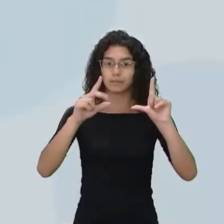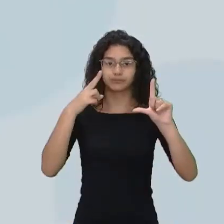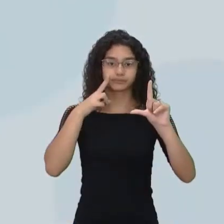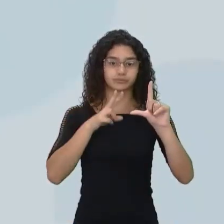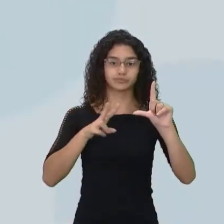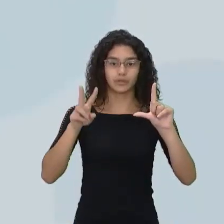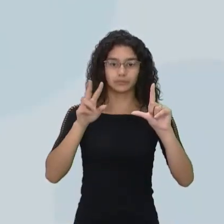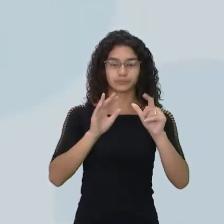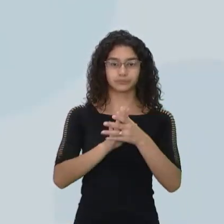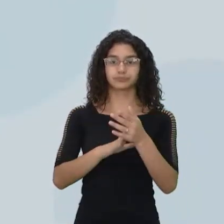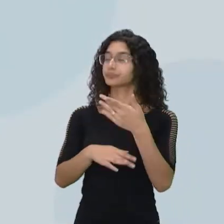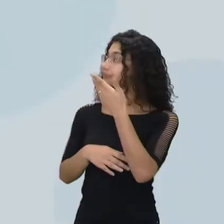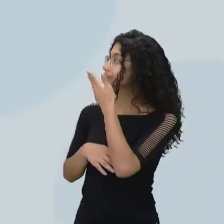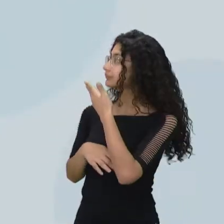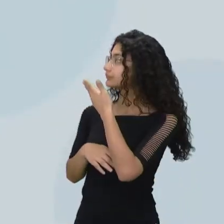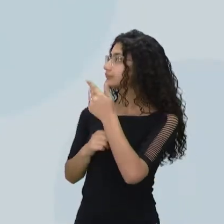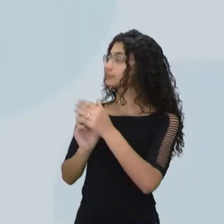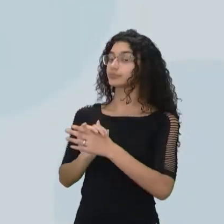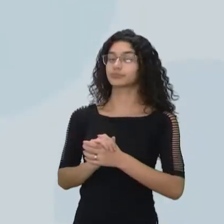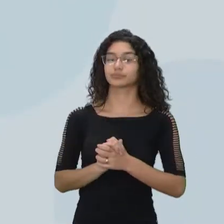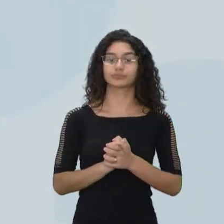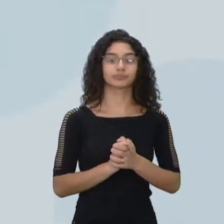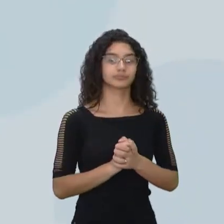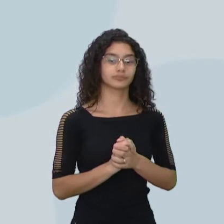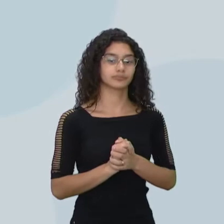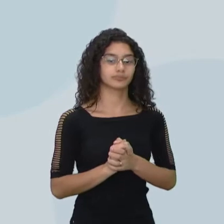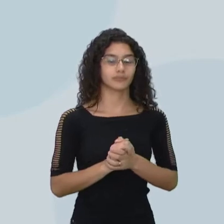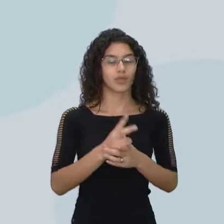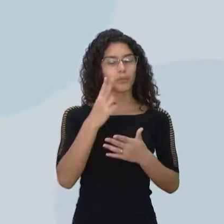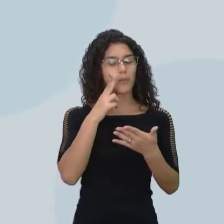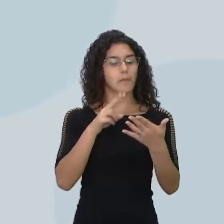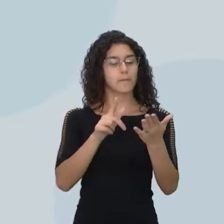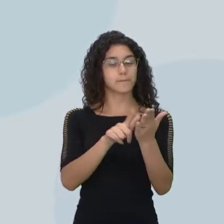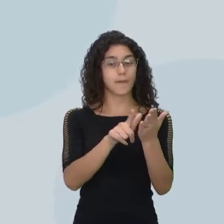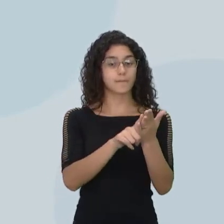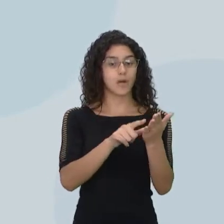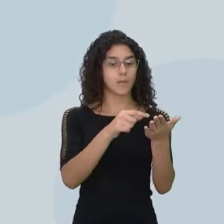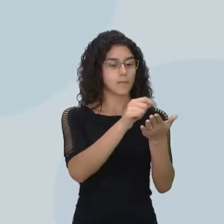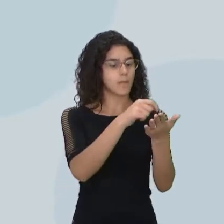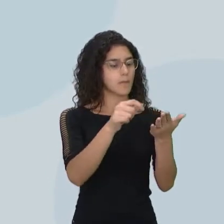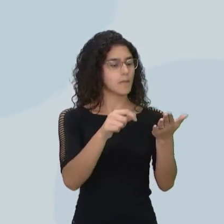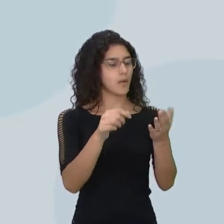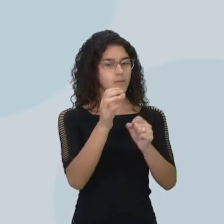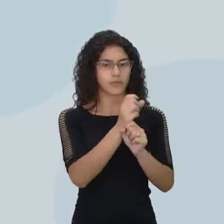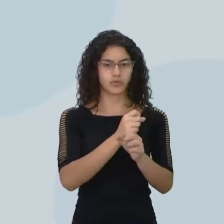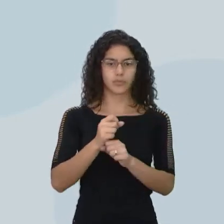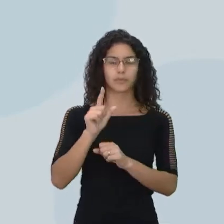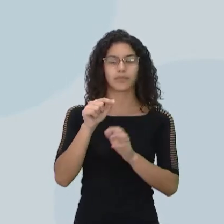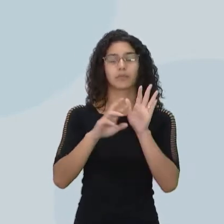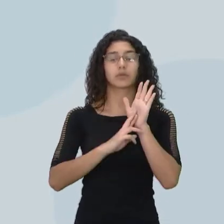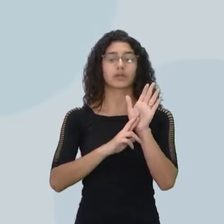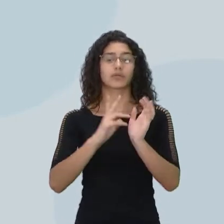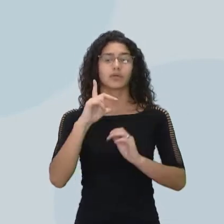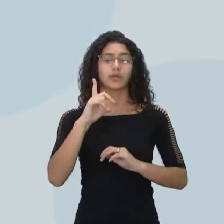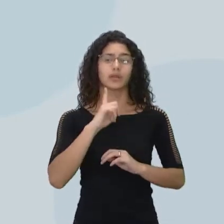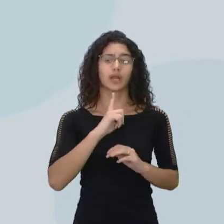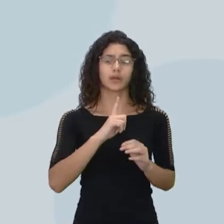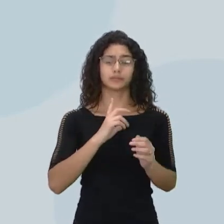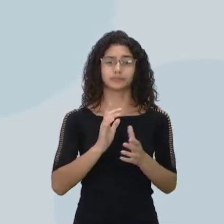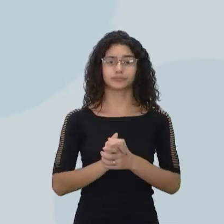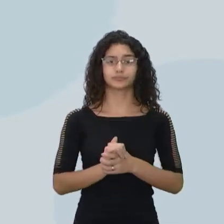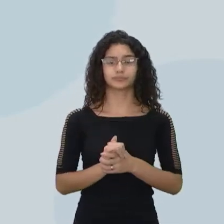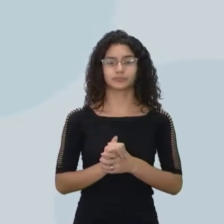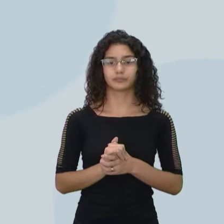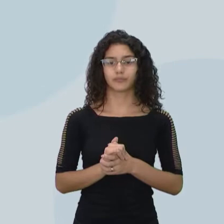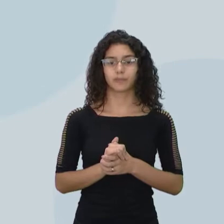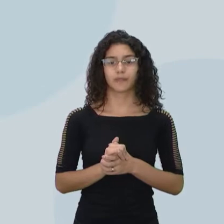vendo aí, esse homem barbado, né, que olha para uma folha de papel cheia de cálculos, enfim, essa é uma representação